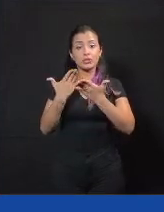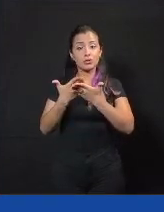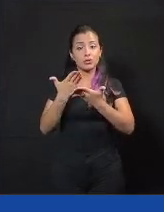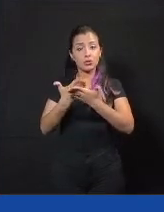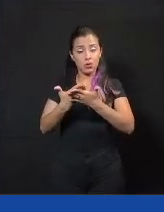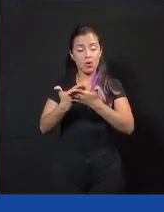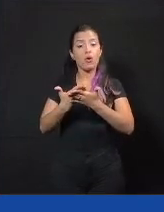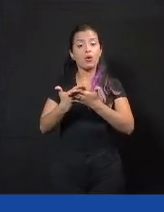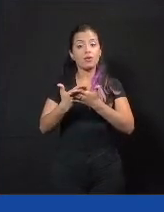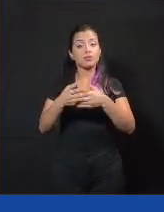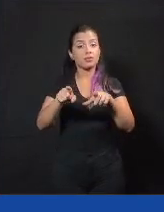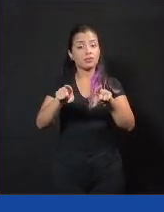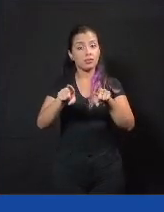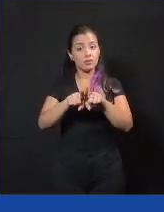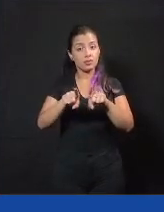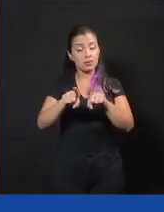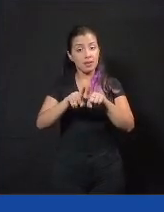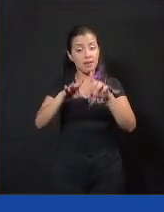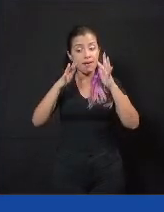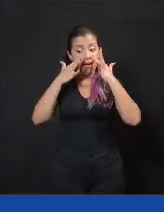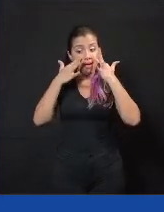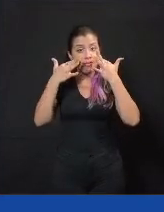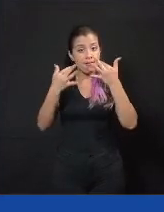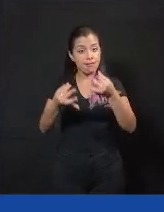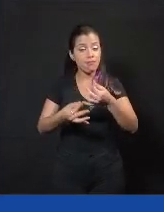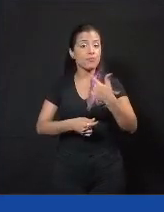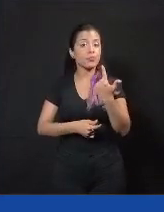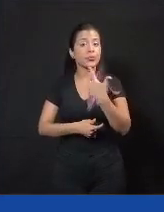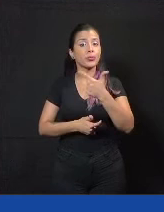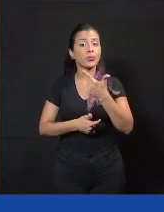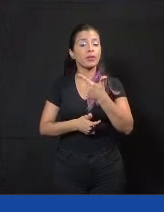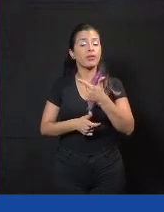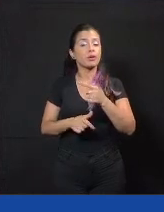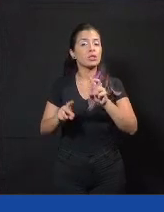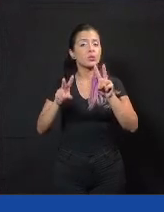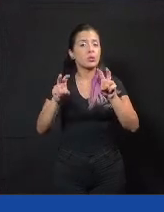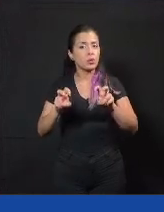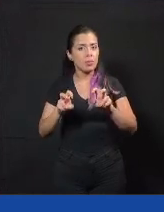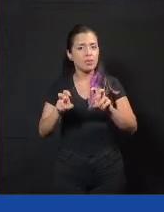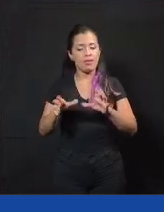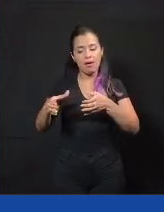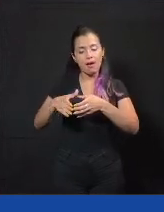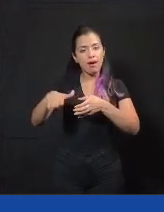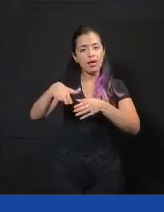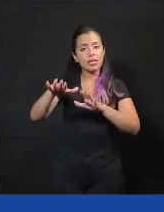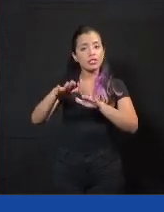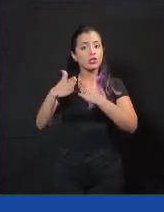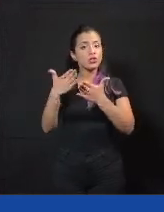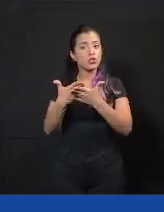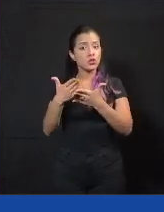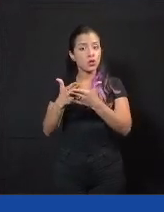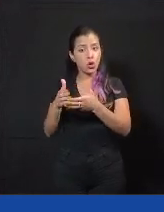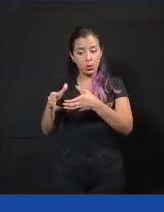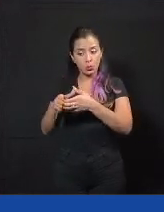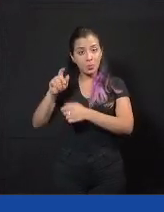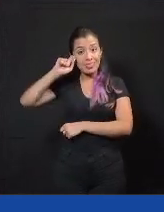a pouca atenção dada à formação, né, escolar dessa população negra,